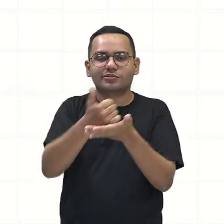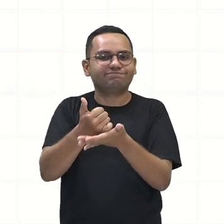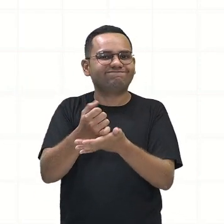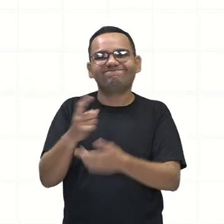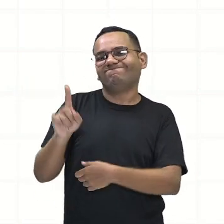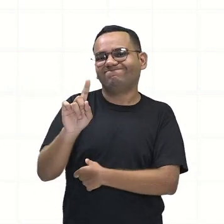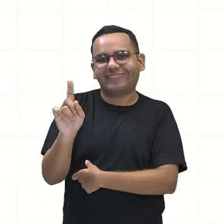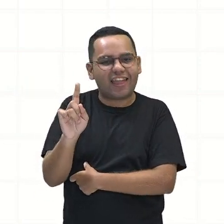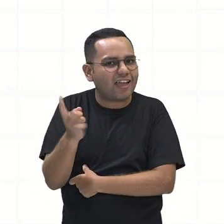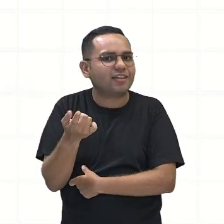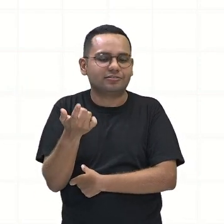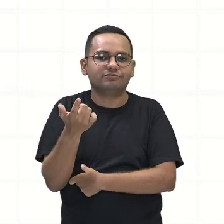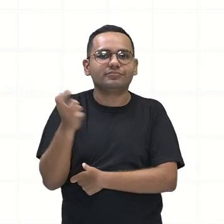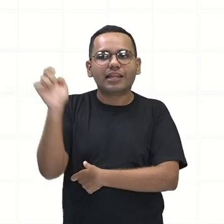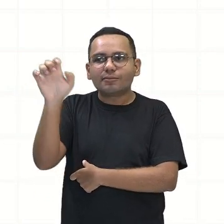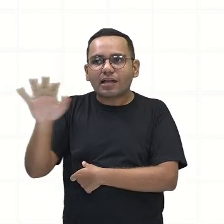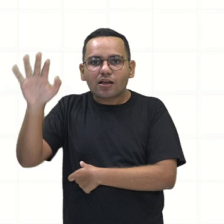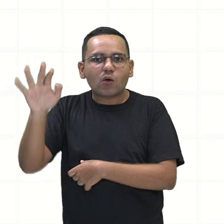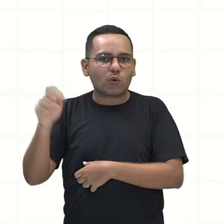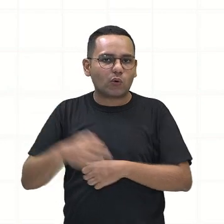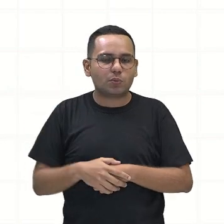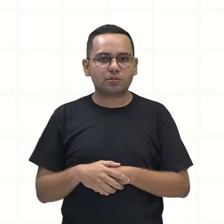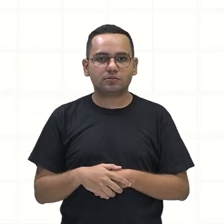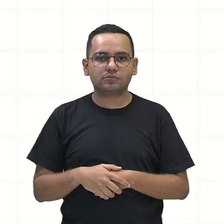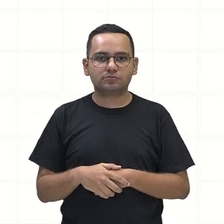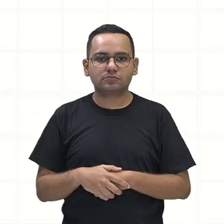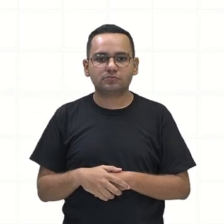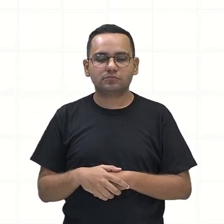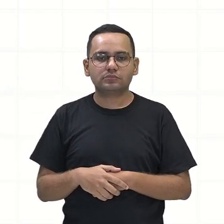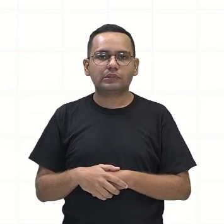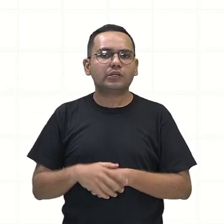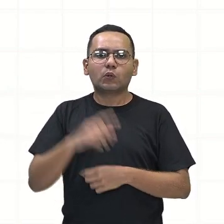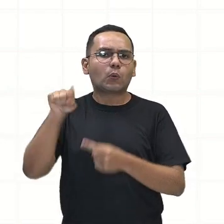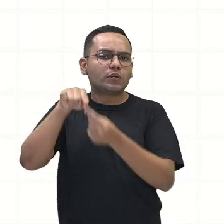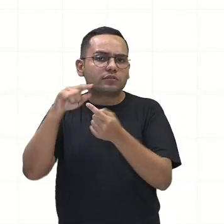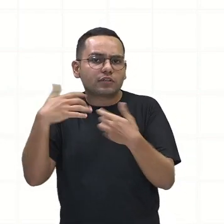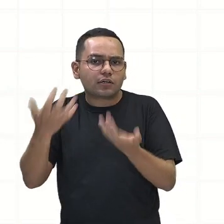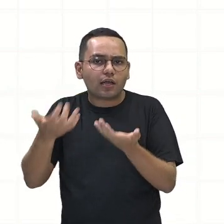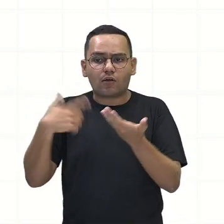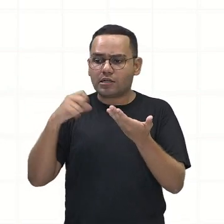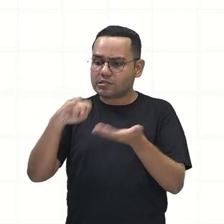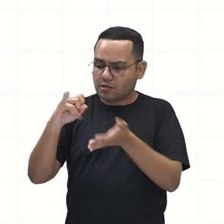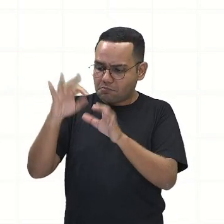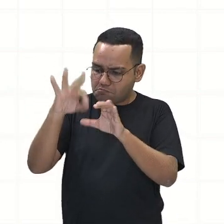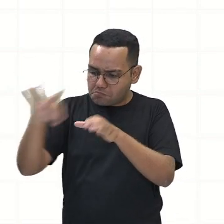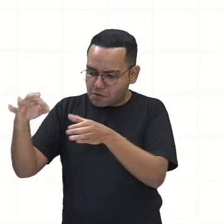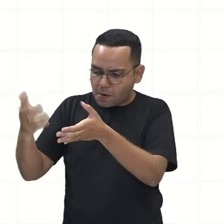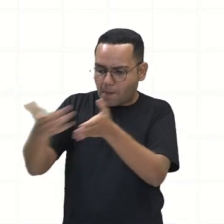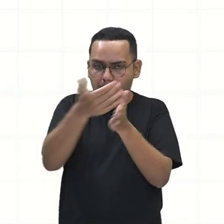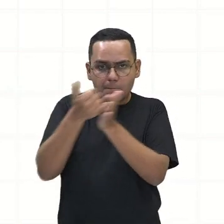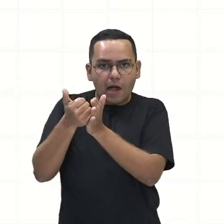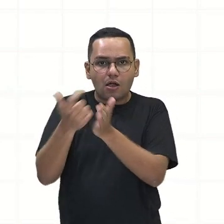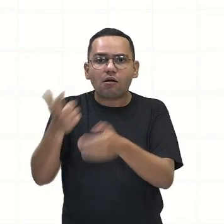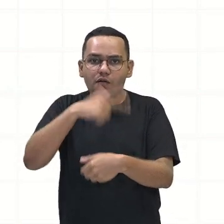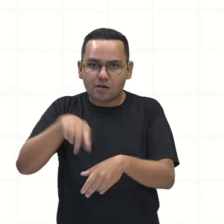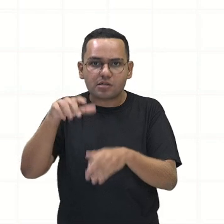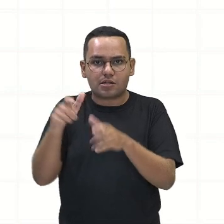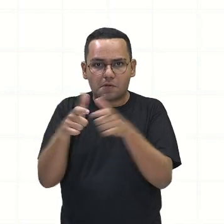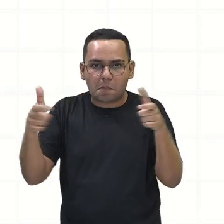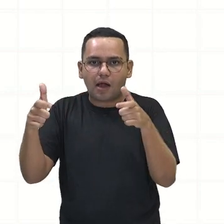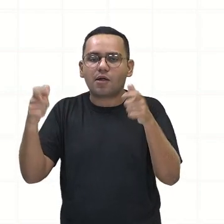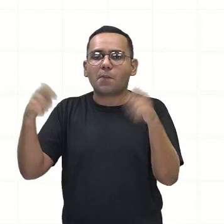à Europa e ali dar muitos lucros para os europeus. Nesse momento, vamos observar a morte de